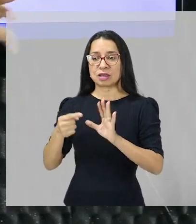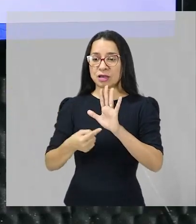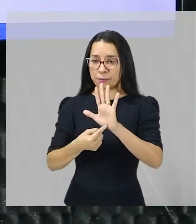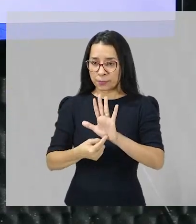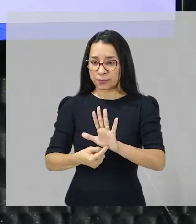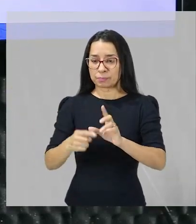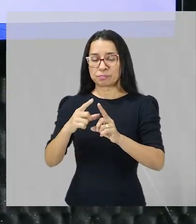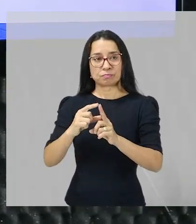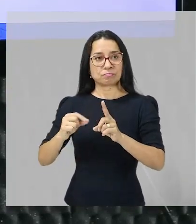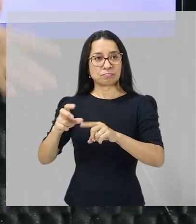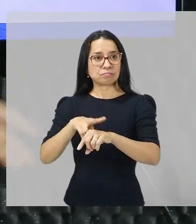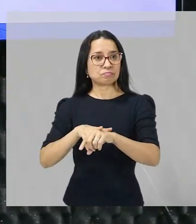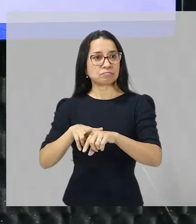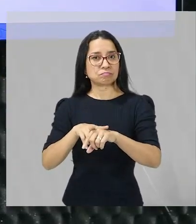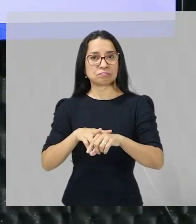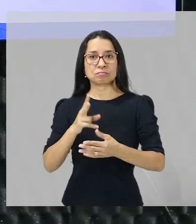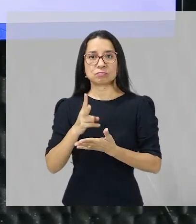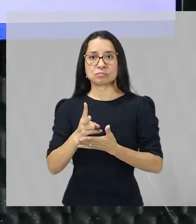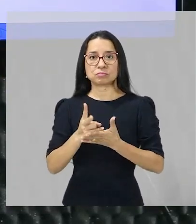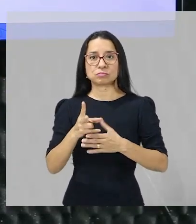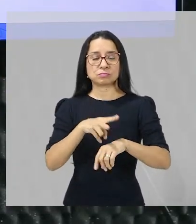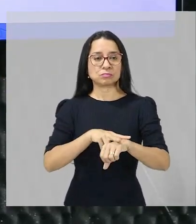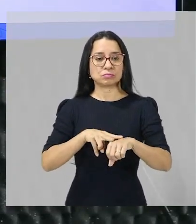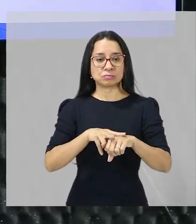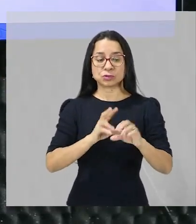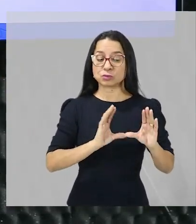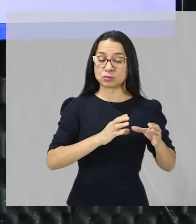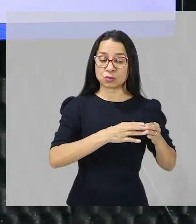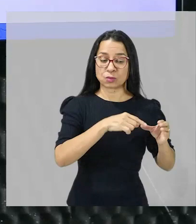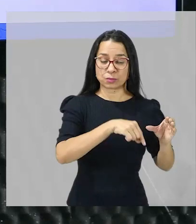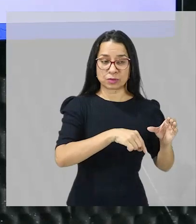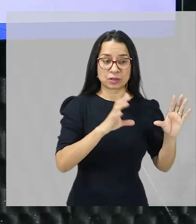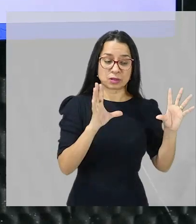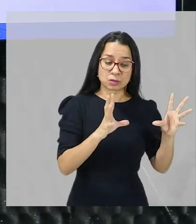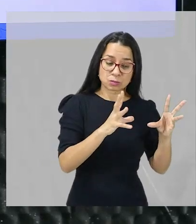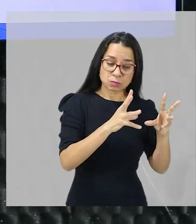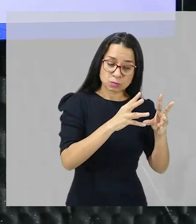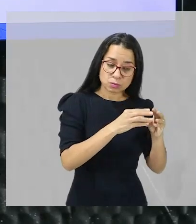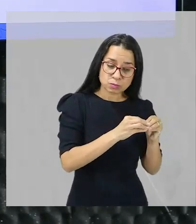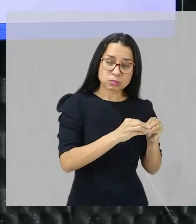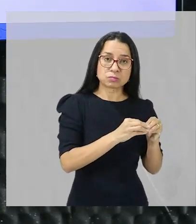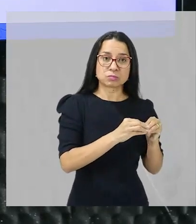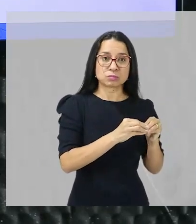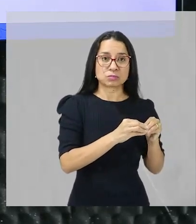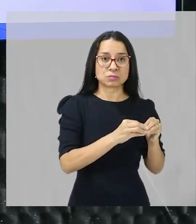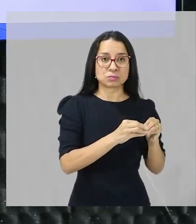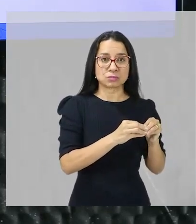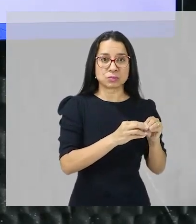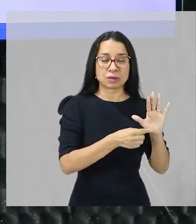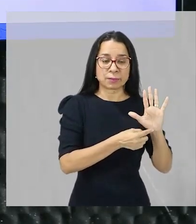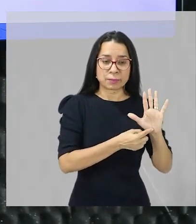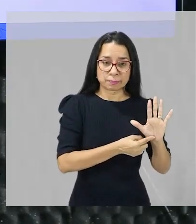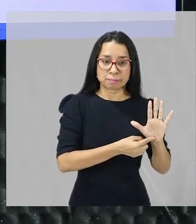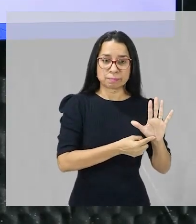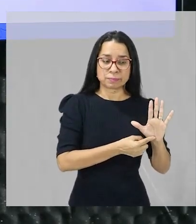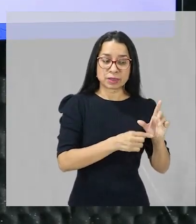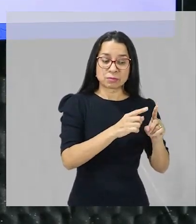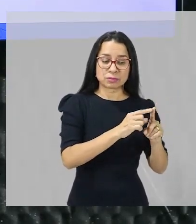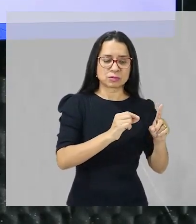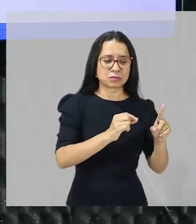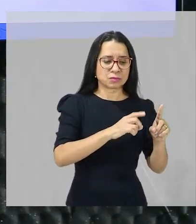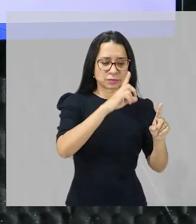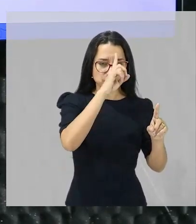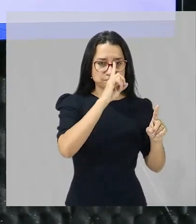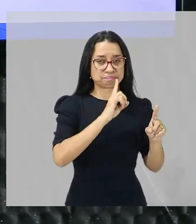estava na luz continuou sendo verde. E o grupo que foi colocado no escuro, olha aqui, apresentava folhas